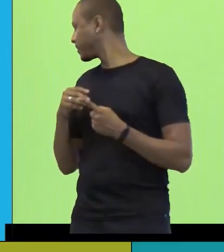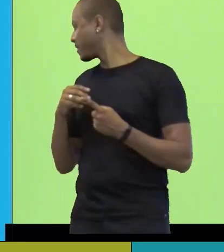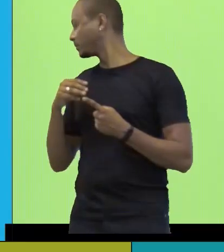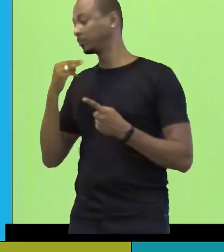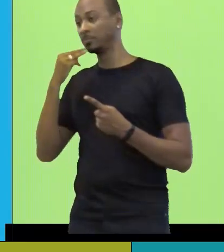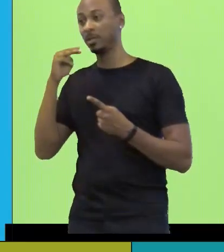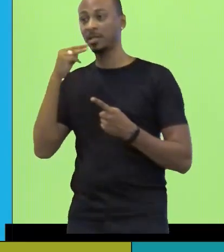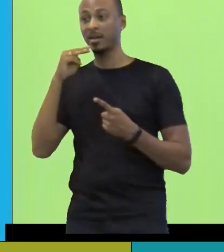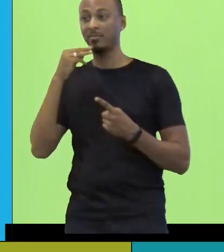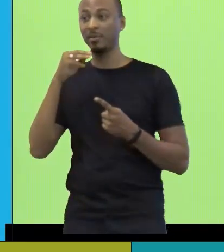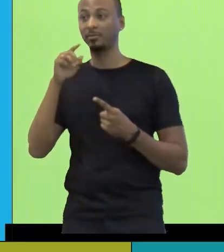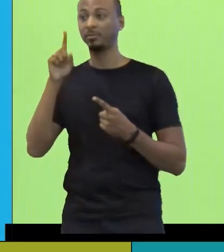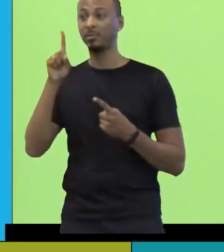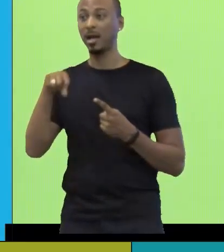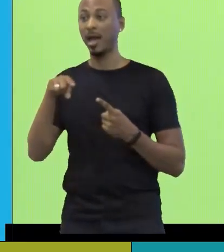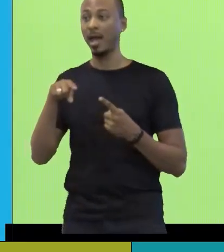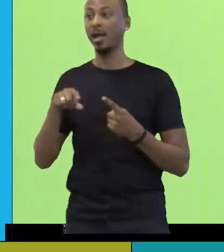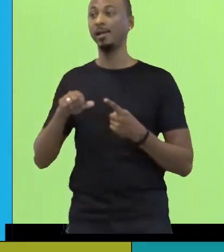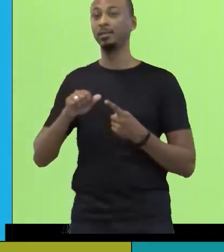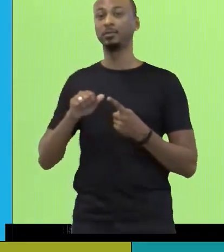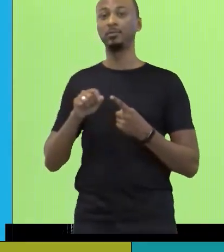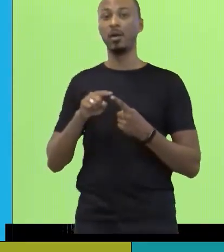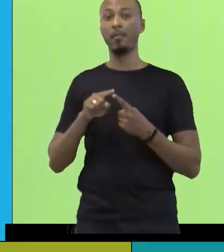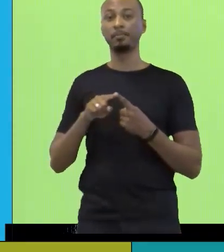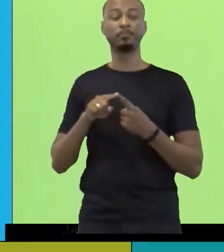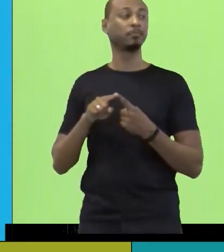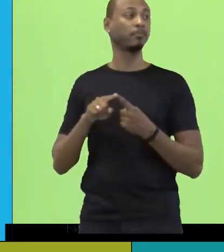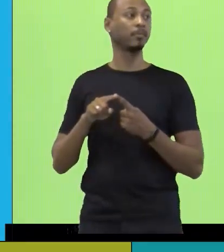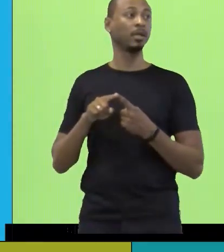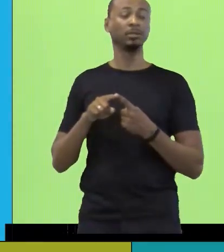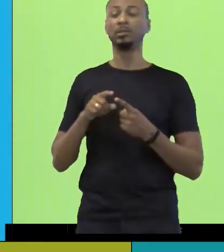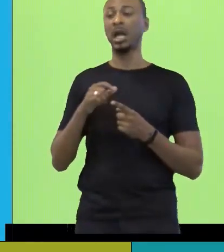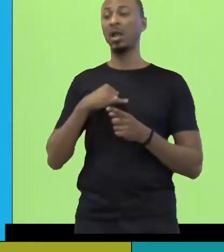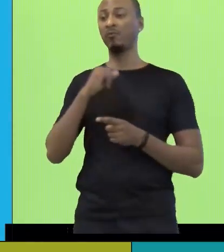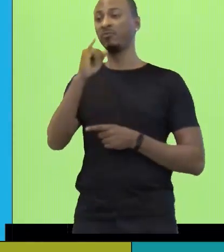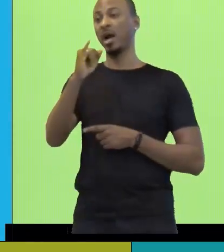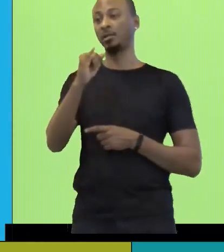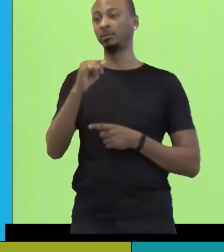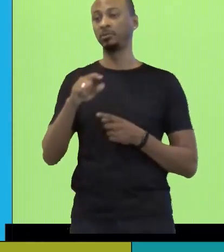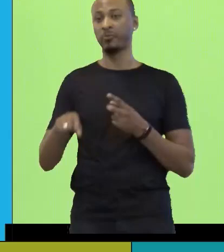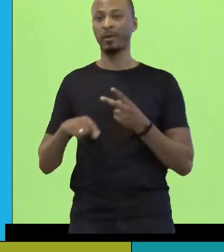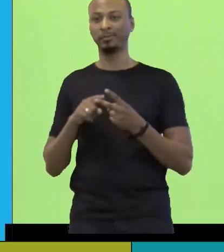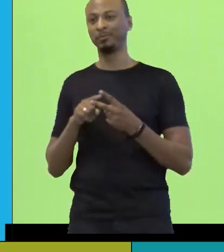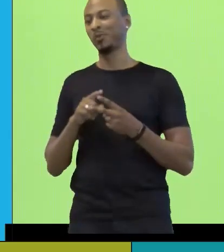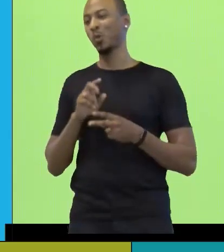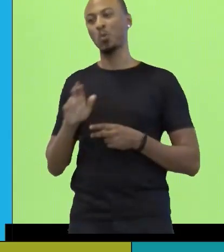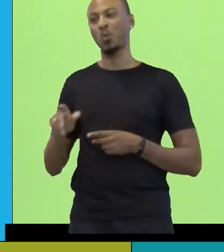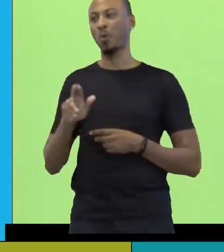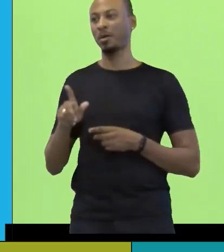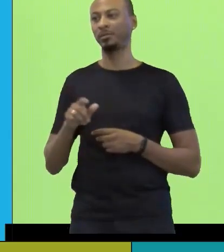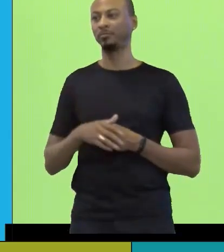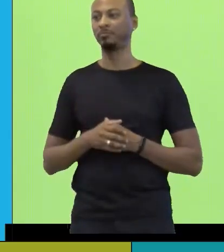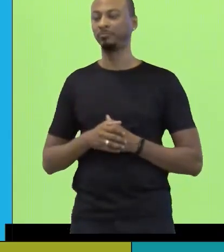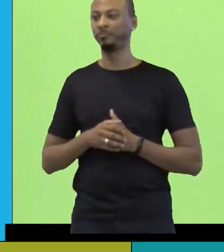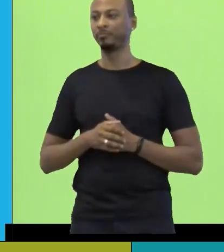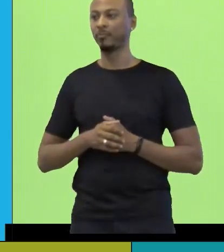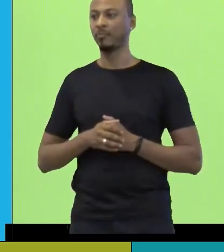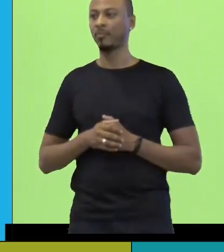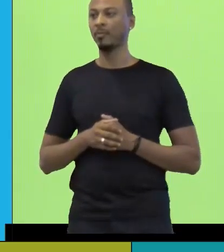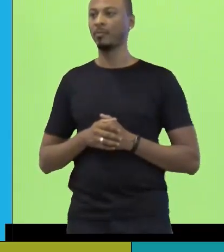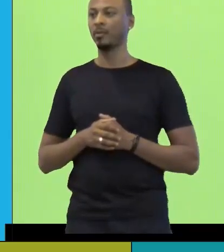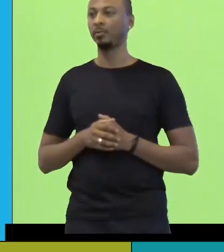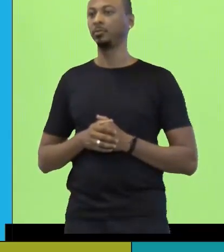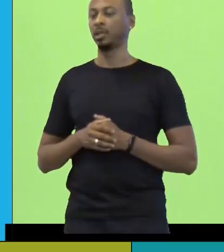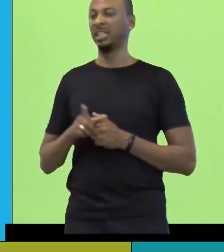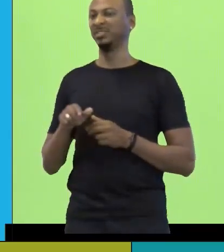vocês. E se eu dissesse para vocês que ele não é absolutista? Seria estranho, não seria?